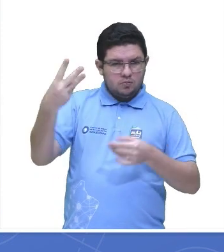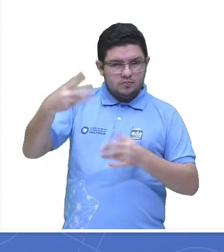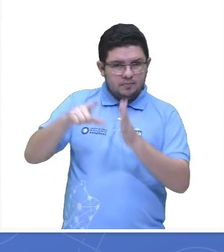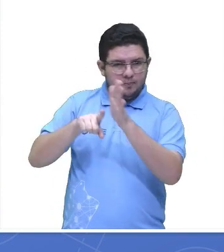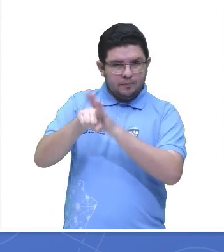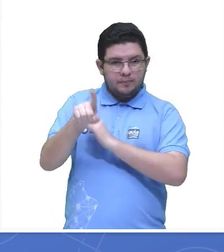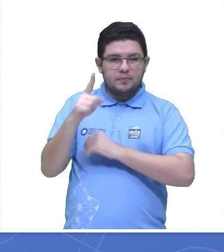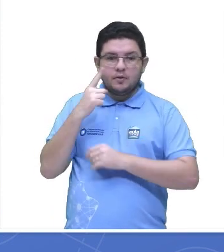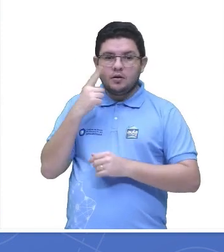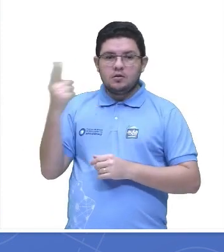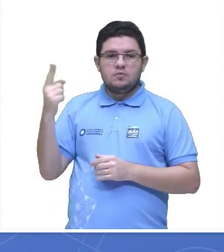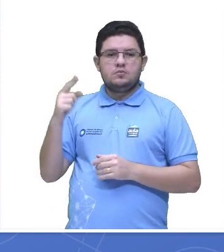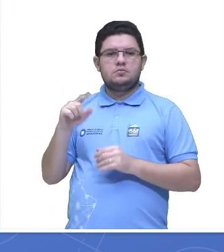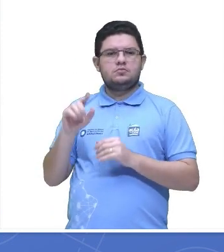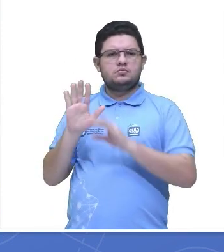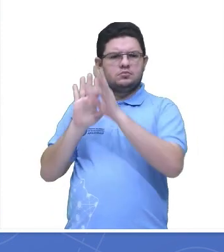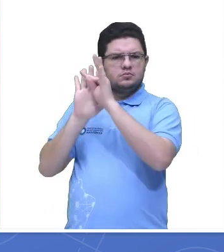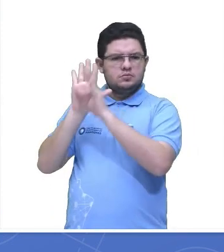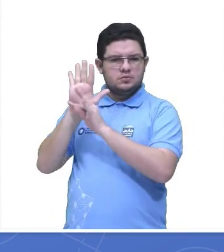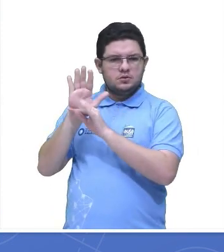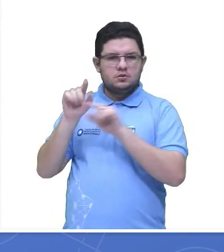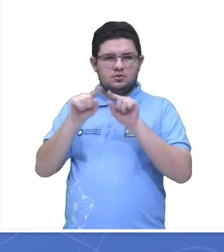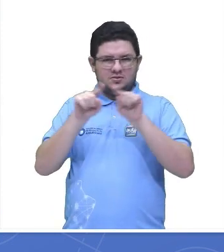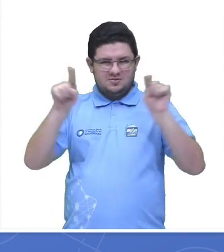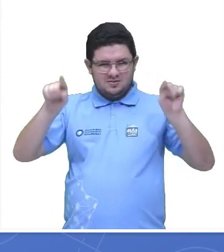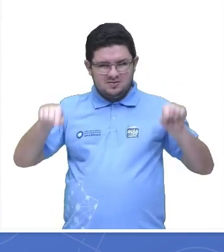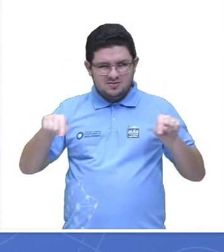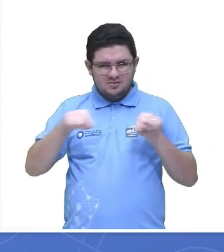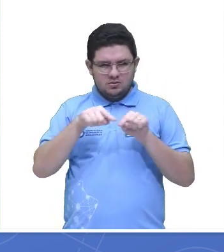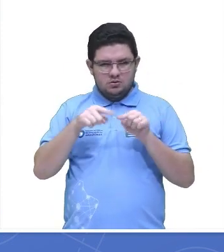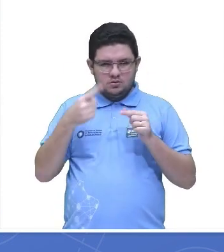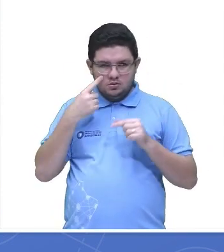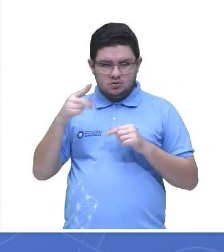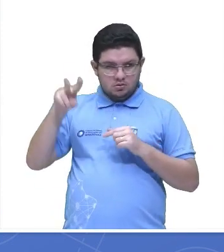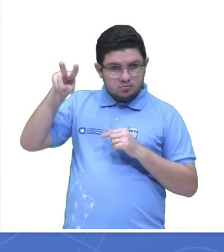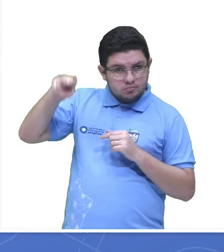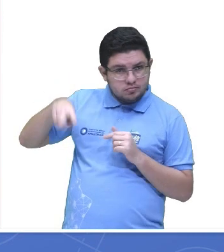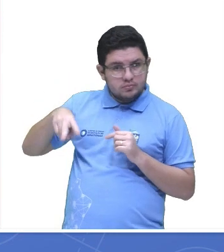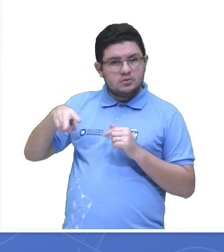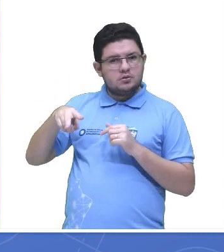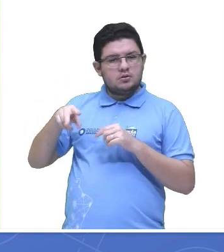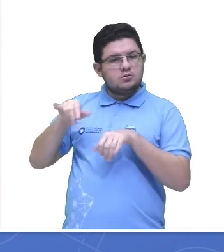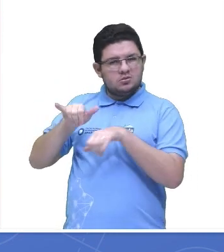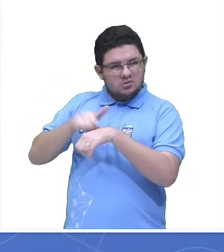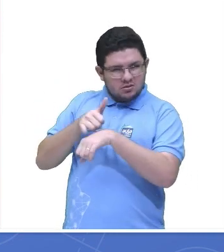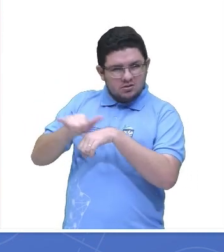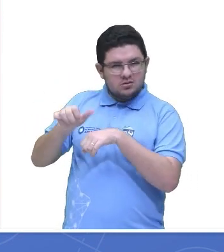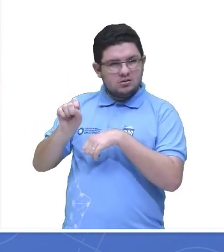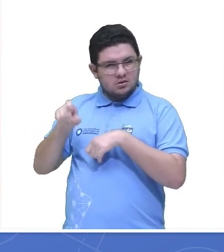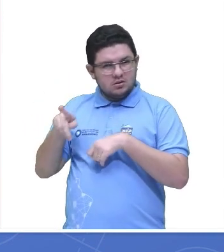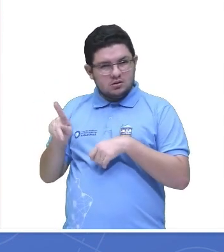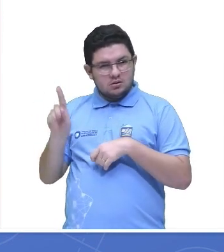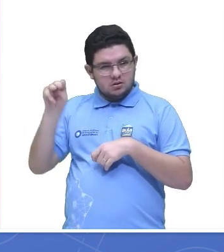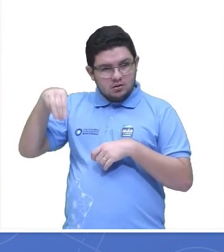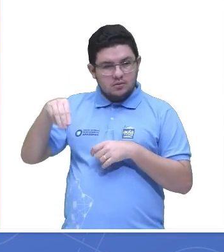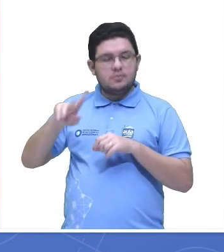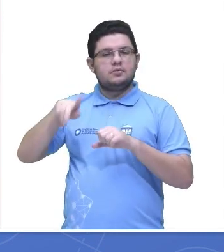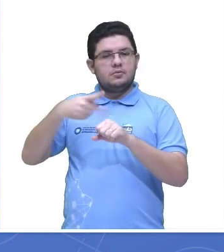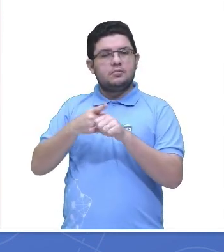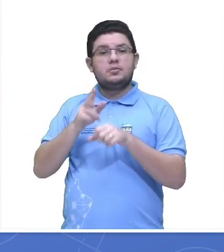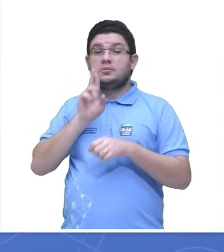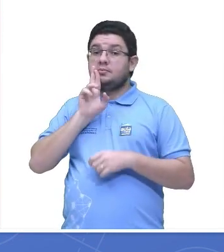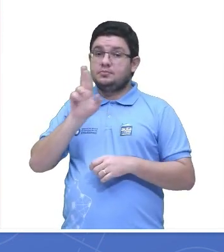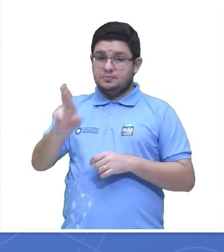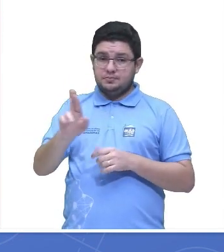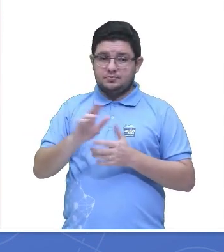Leia o texto utilizando a estratégia de leitura skimming e responda às questões a seguir. Então, nós temos